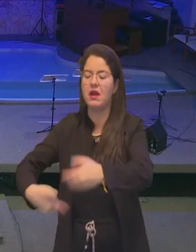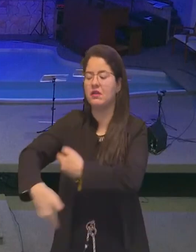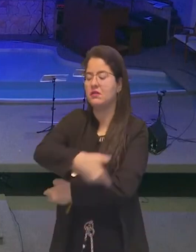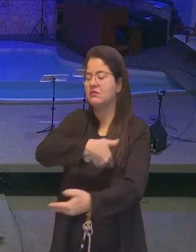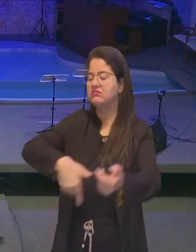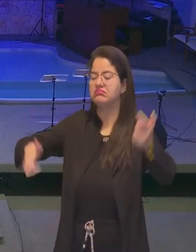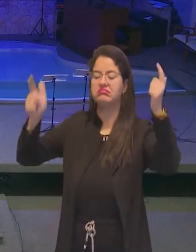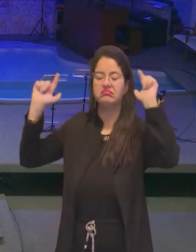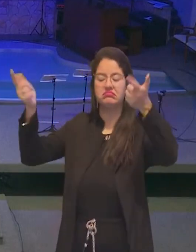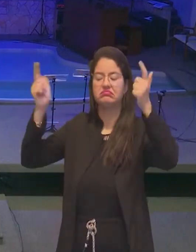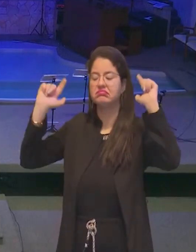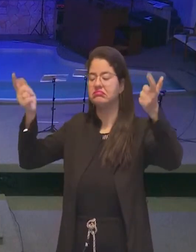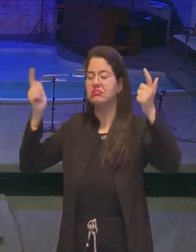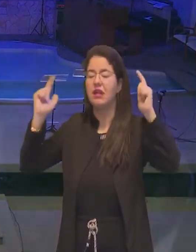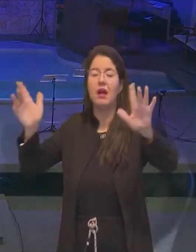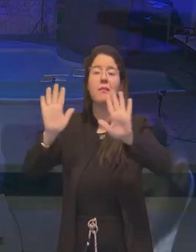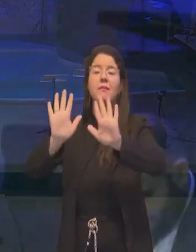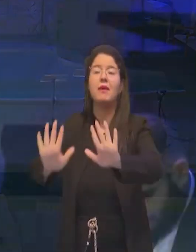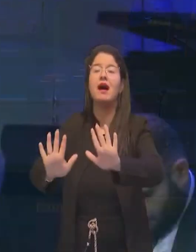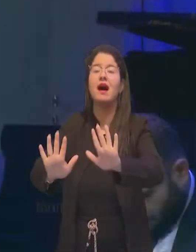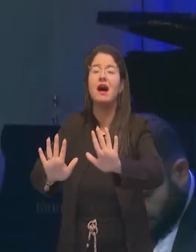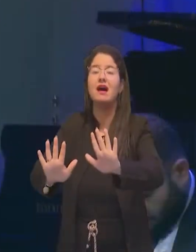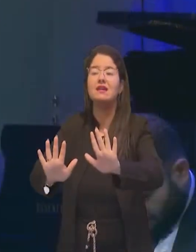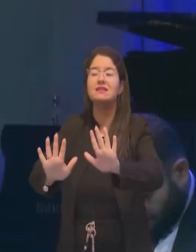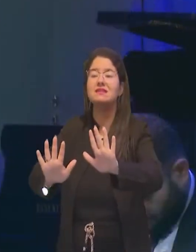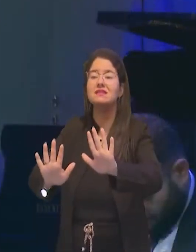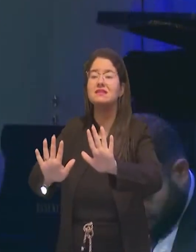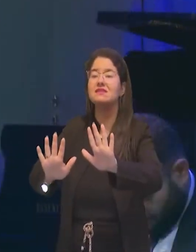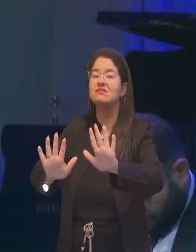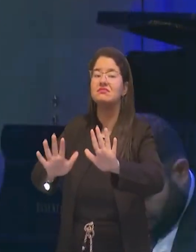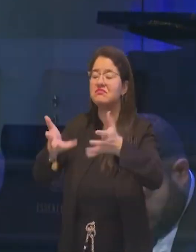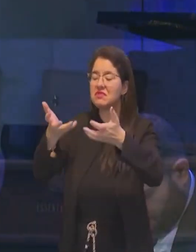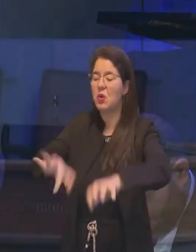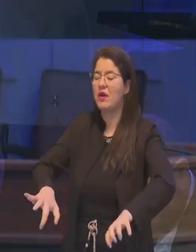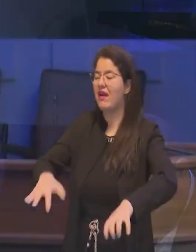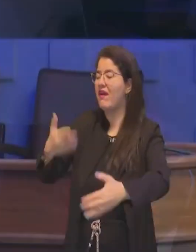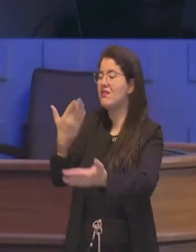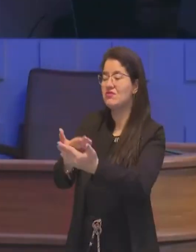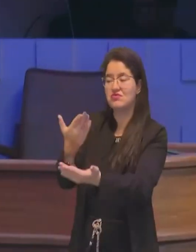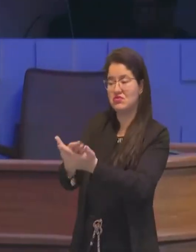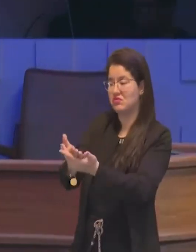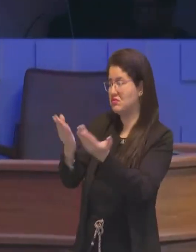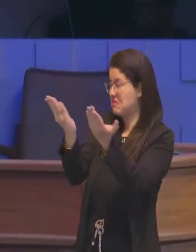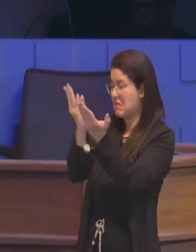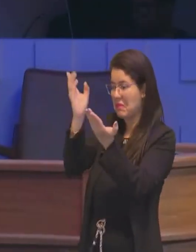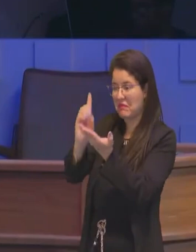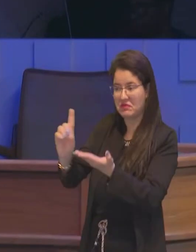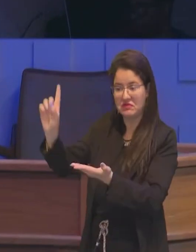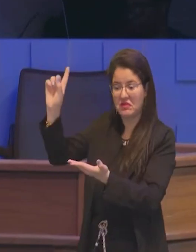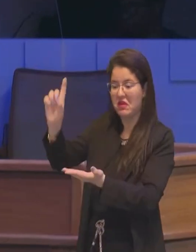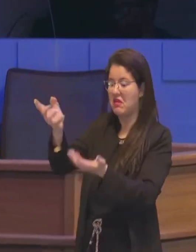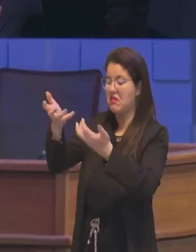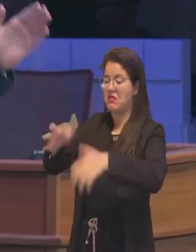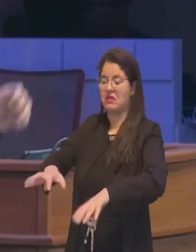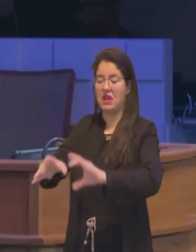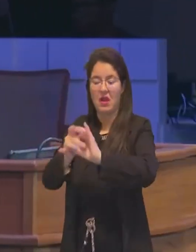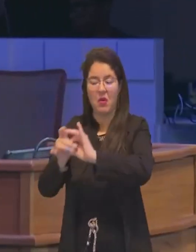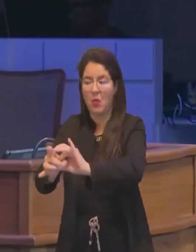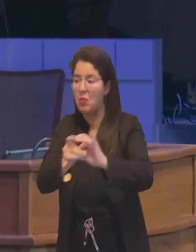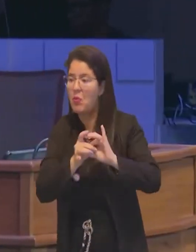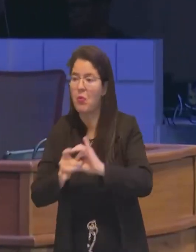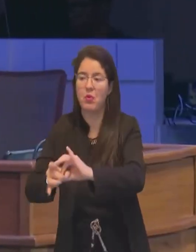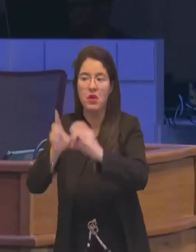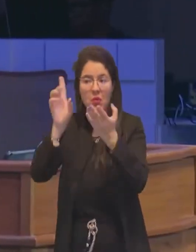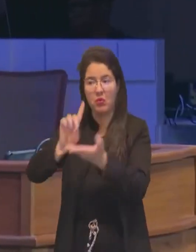diversão, mas não para ter momentos de estudo da palavra, não para ter momentos de comunhão com